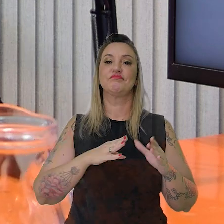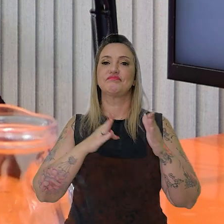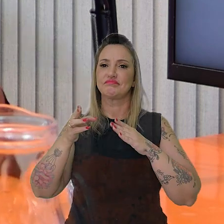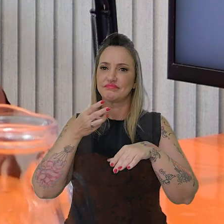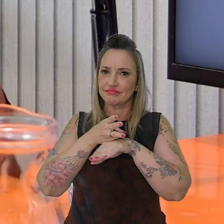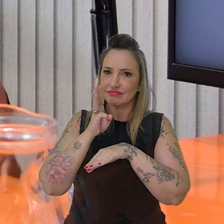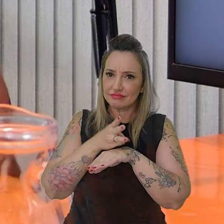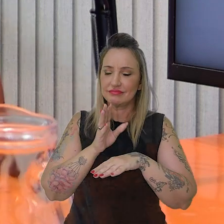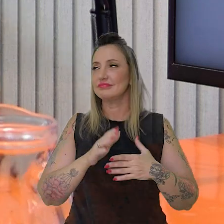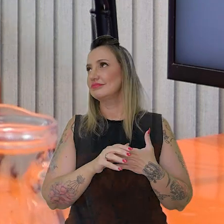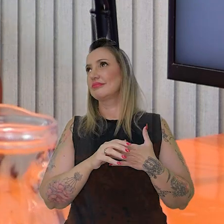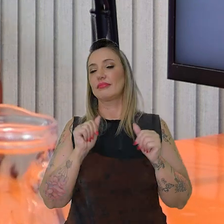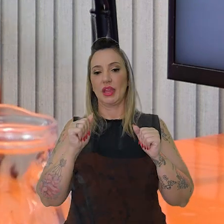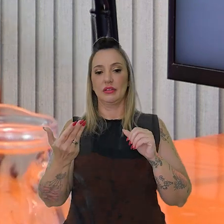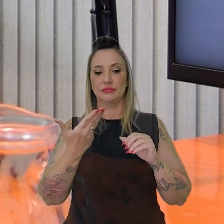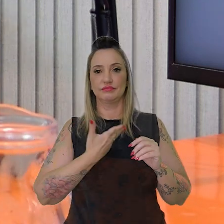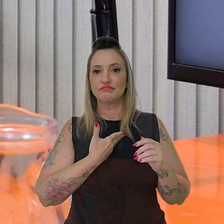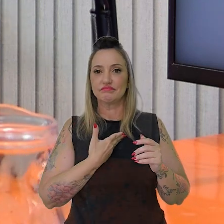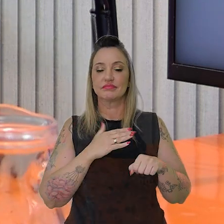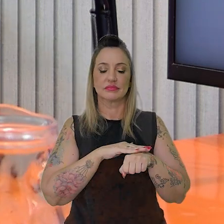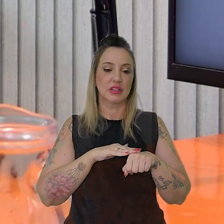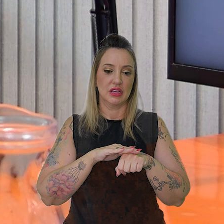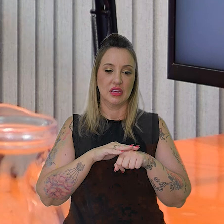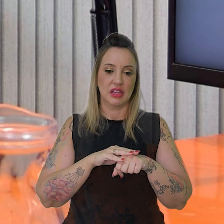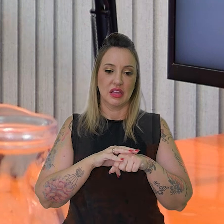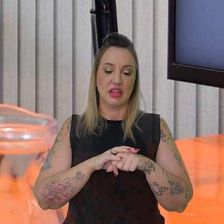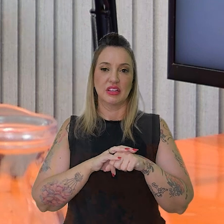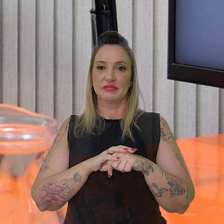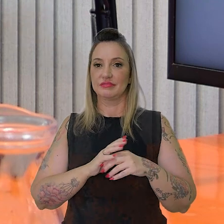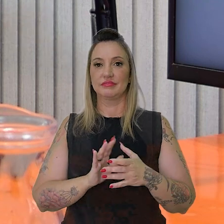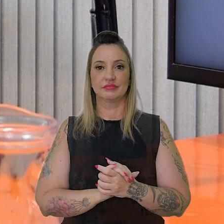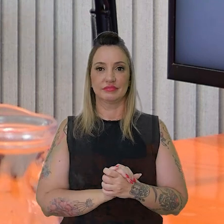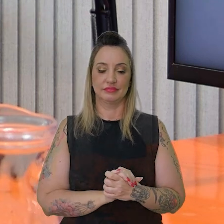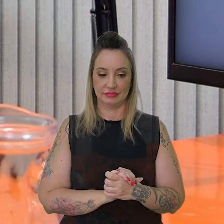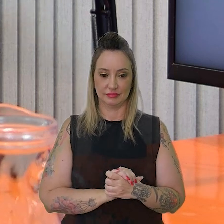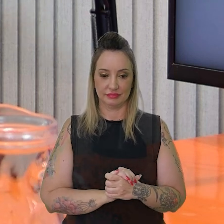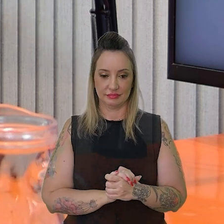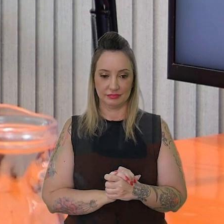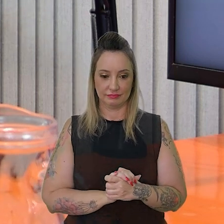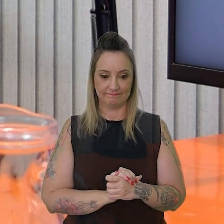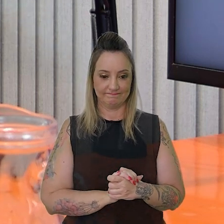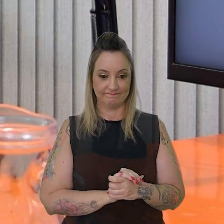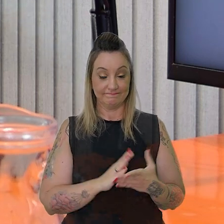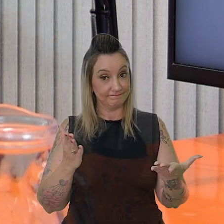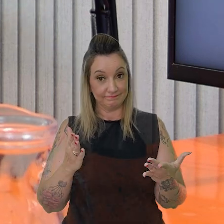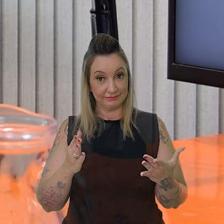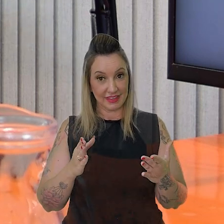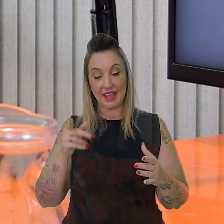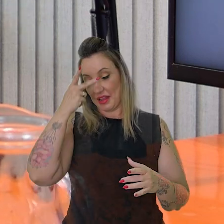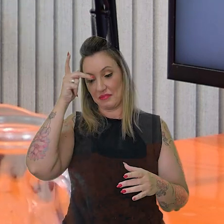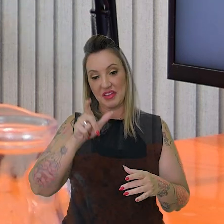acesso ao WhatsApp que legal que pode falar diretamente comigo no DM no Direct eh tô